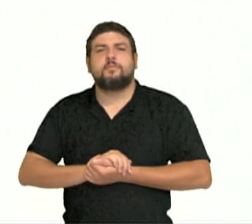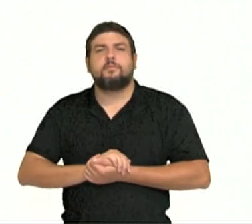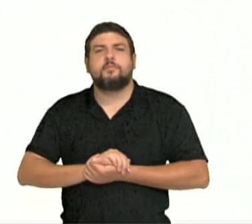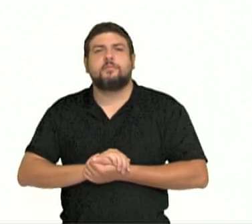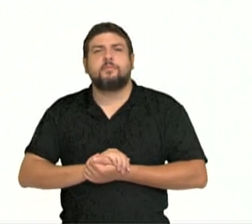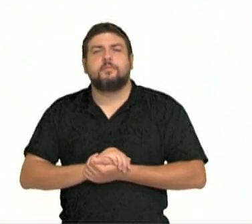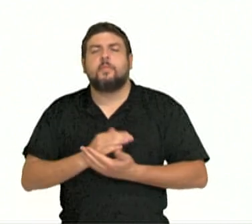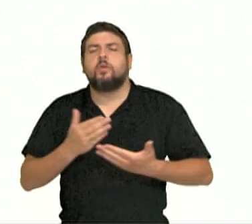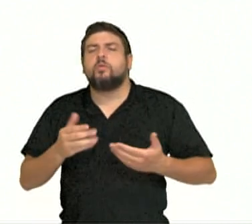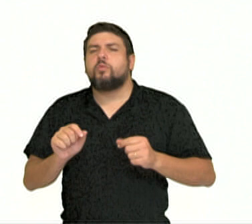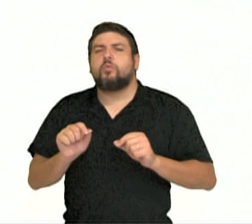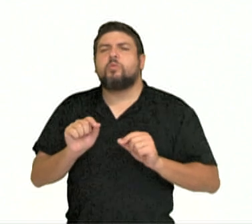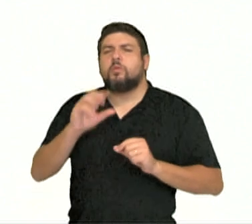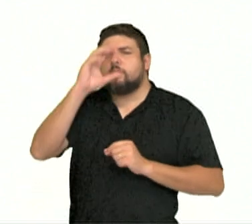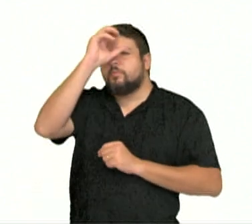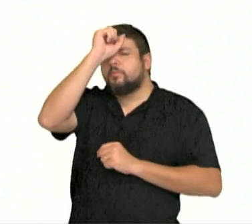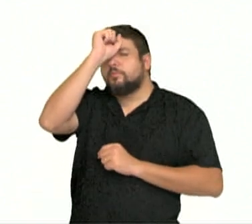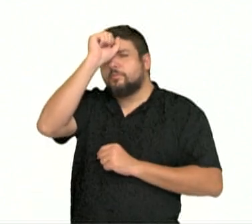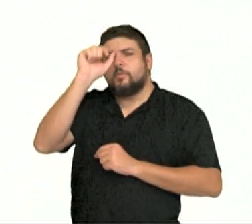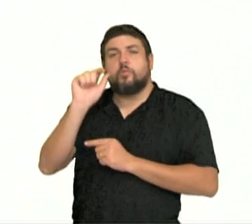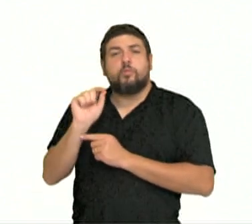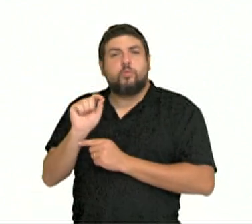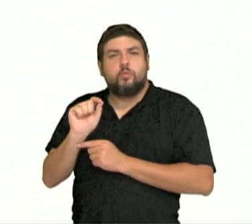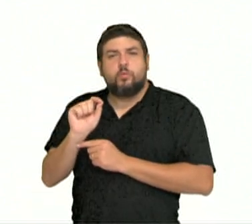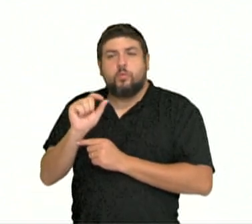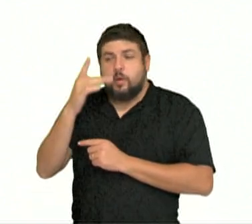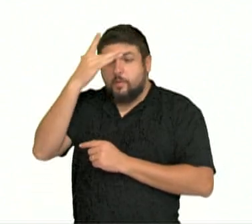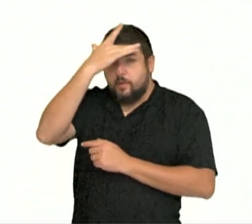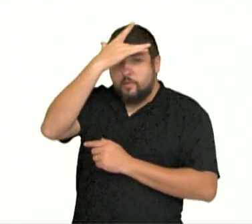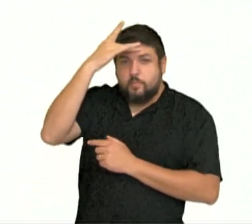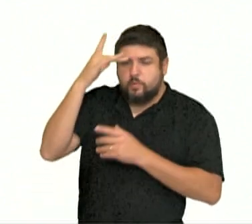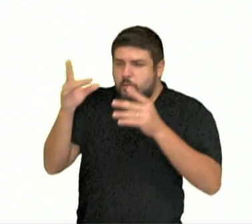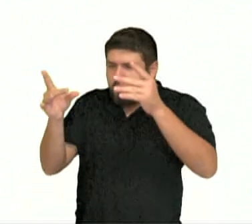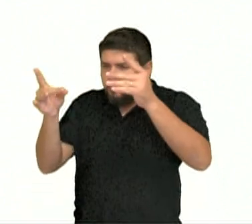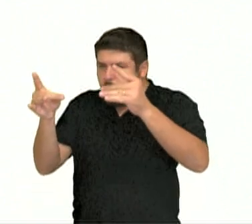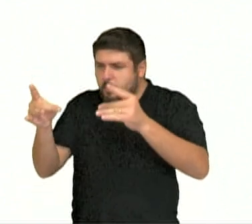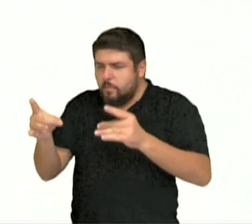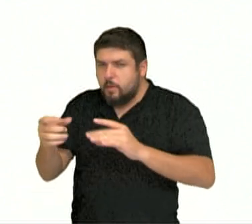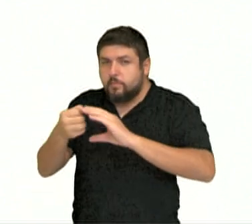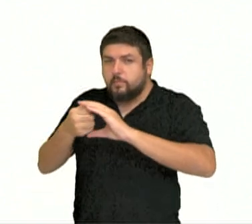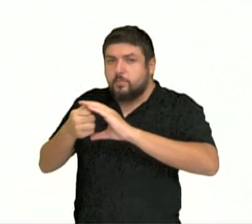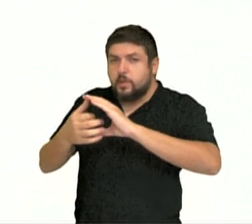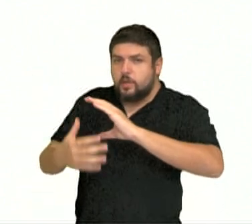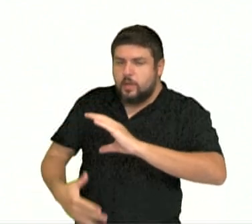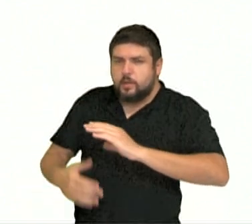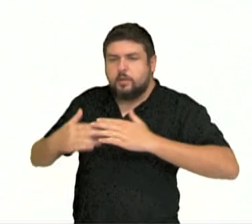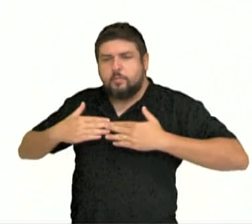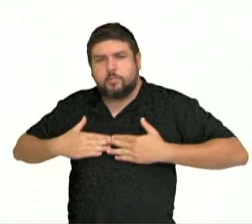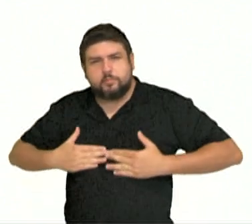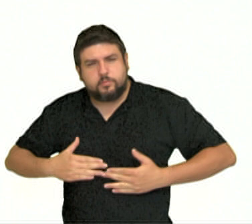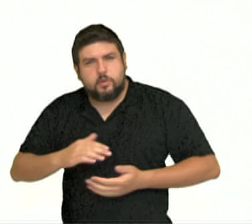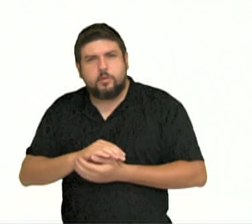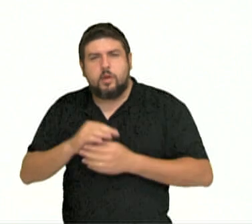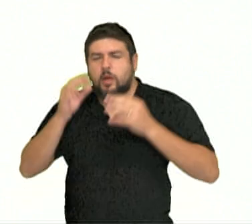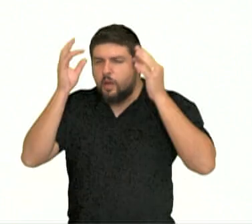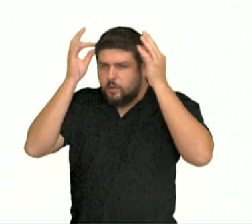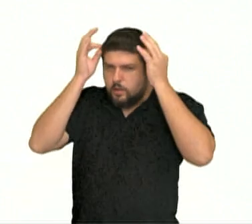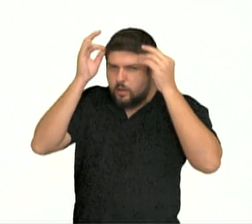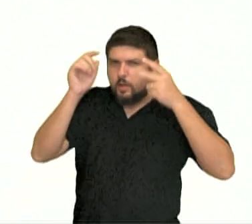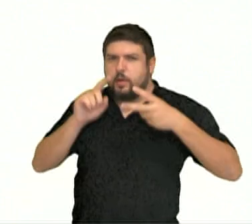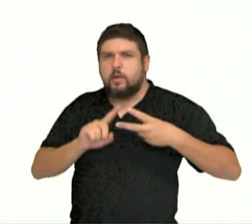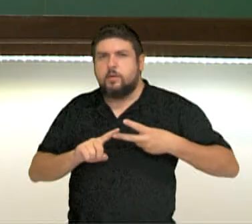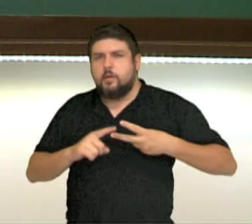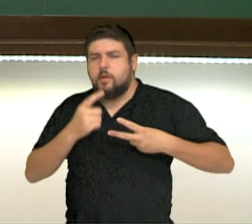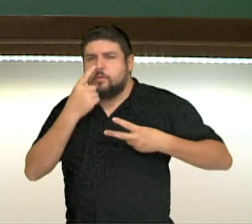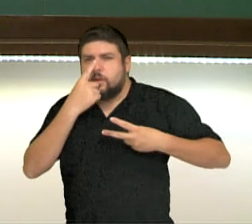Descrevendo pessoas. Então, nós descrevemos as pessoas hoje, as características físicas, né? Cabelo,